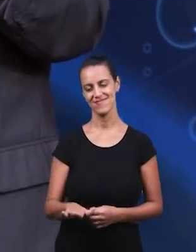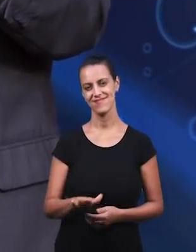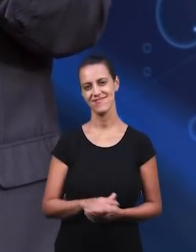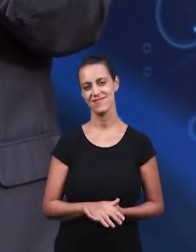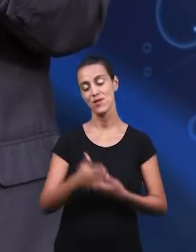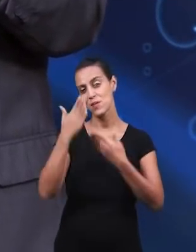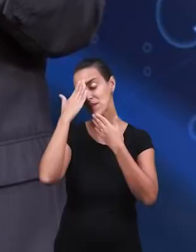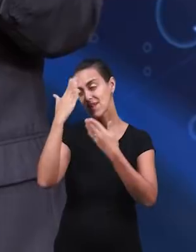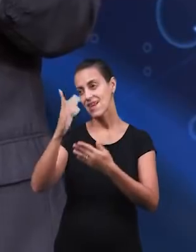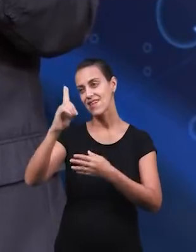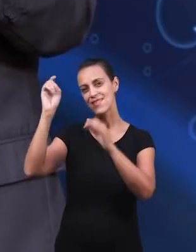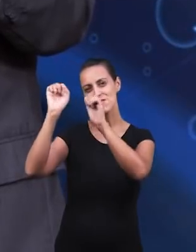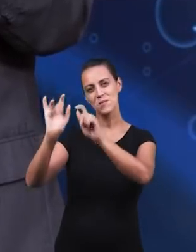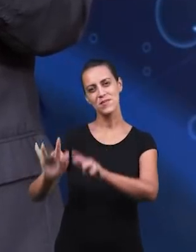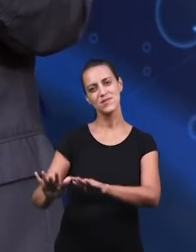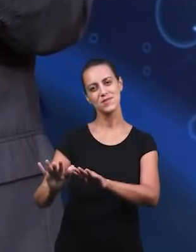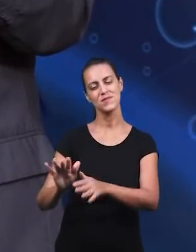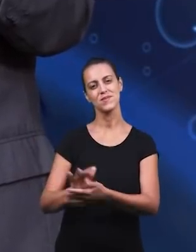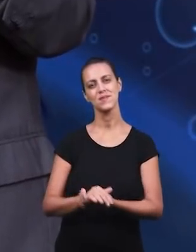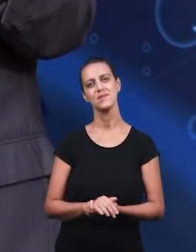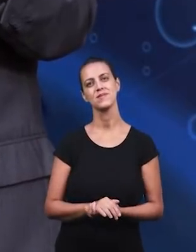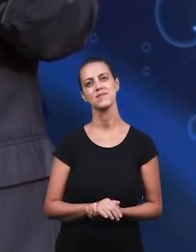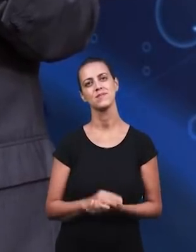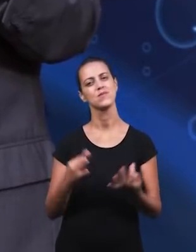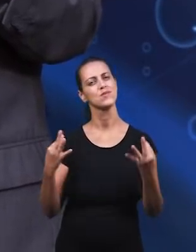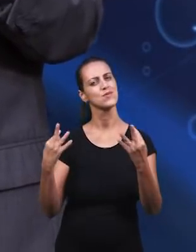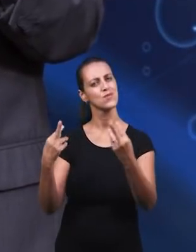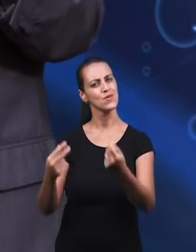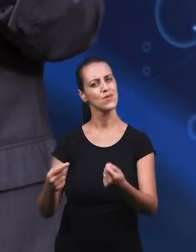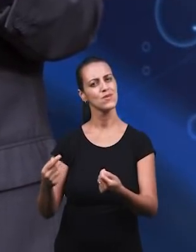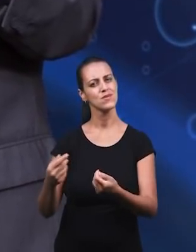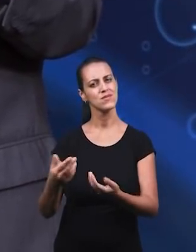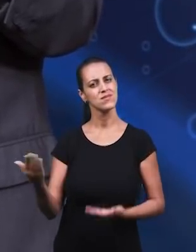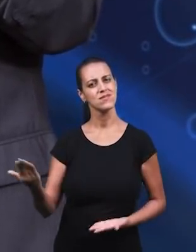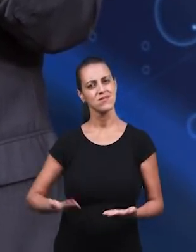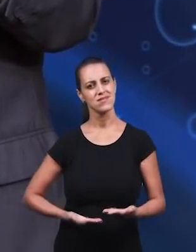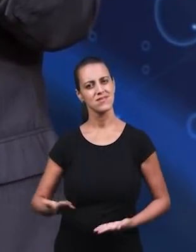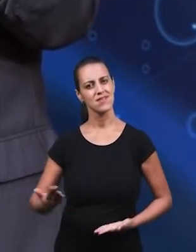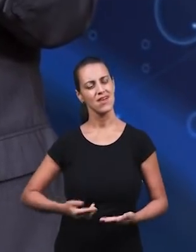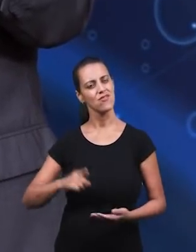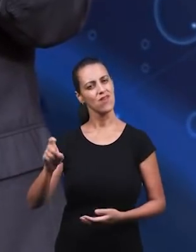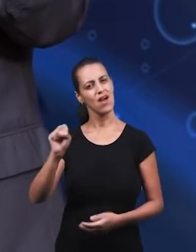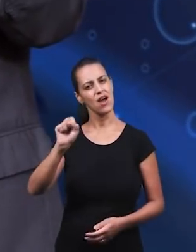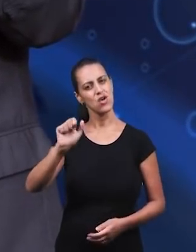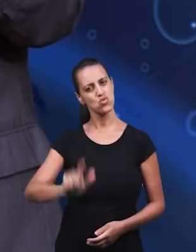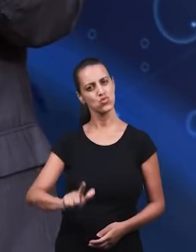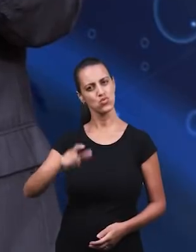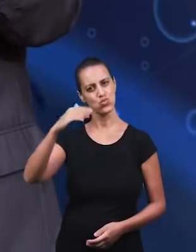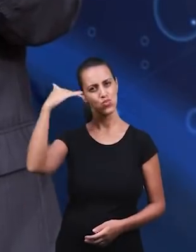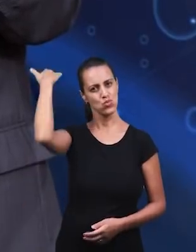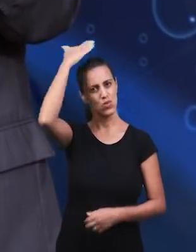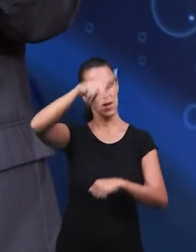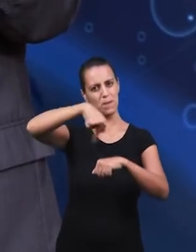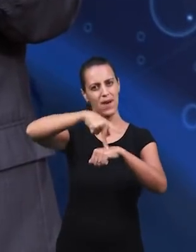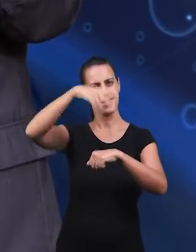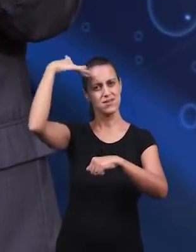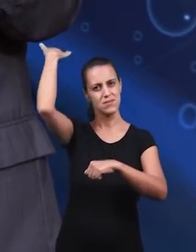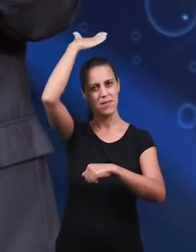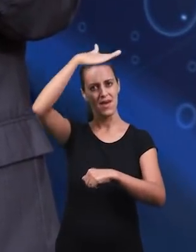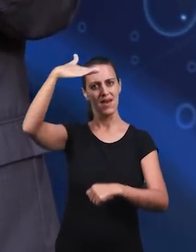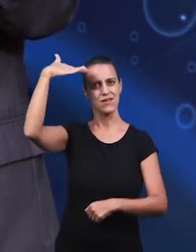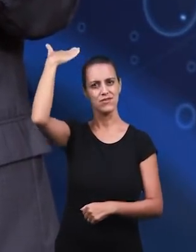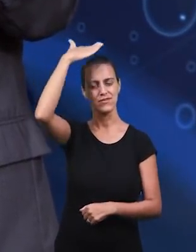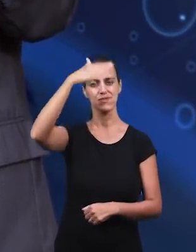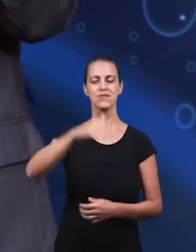às irmãs, que Deus abençoe grandemente os nossos irmãos que são assistidos ali nesta região do sul do México, ali em